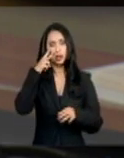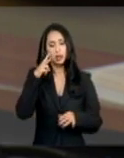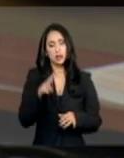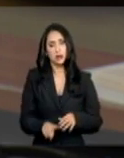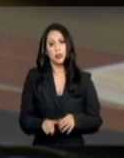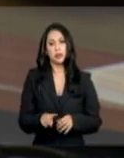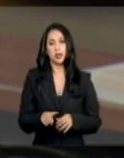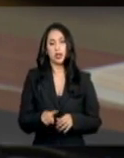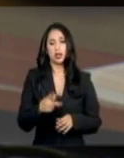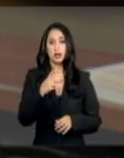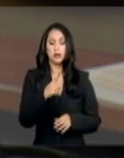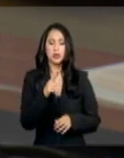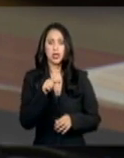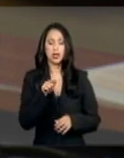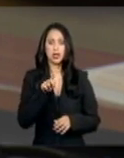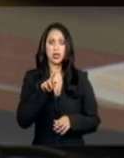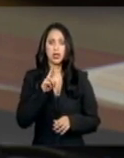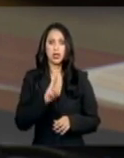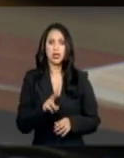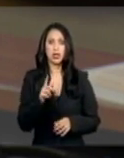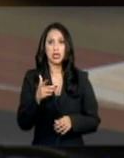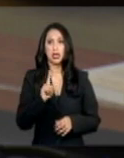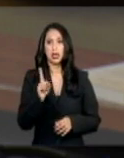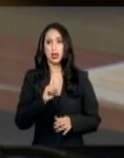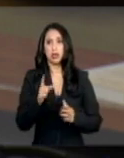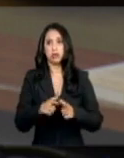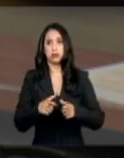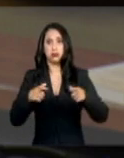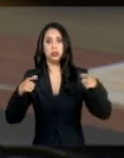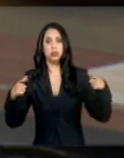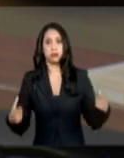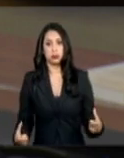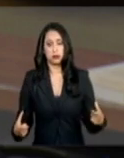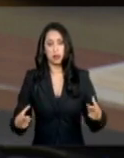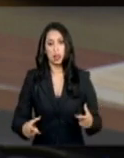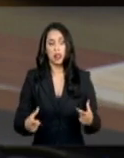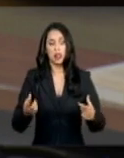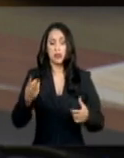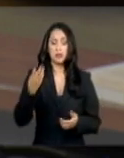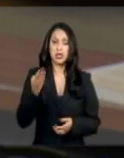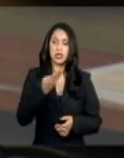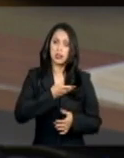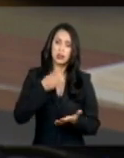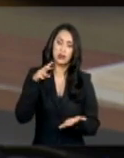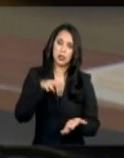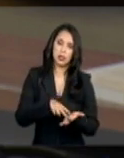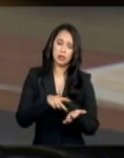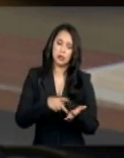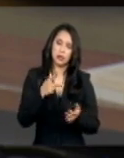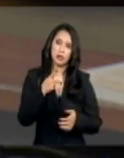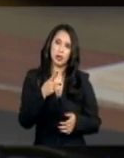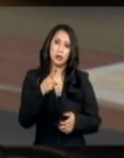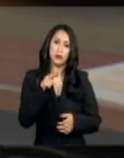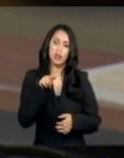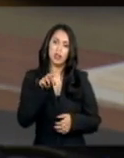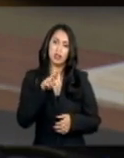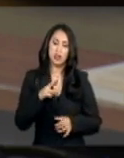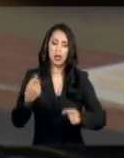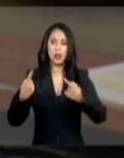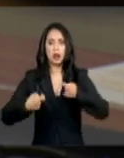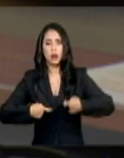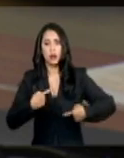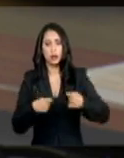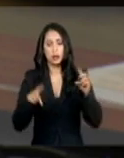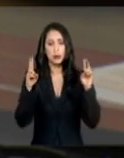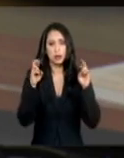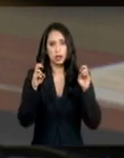não totalmente ampliado mas levou ao amigos ea procuradoria da república a um debate sobre esse tema